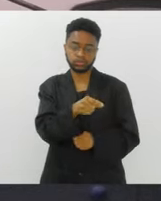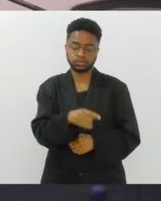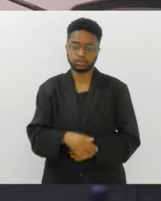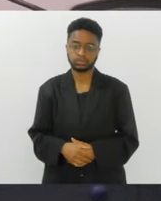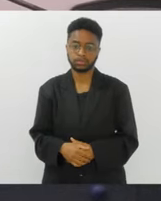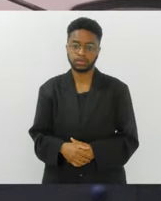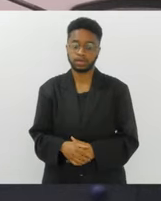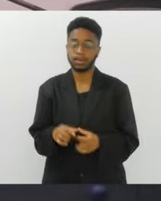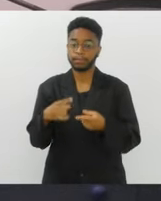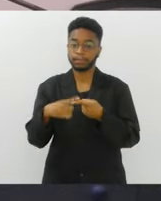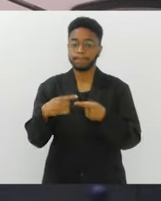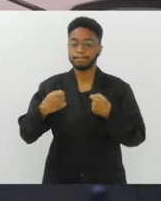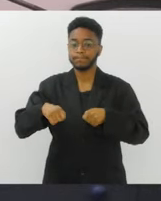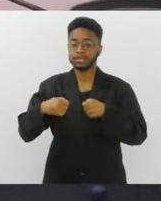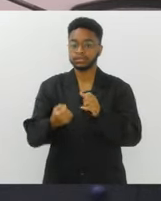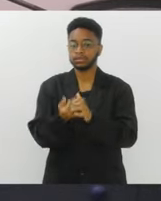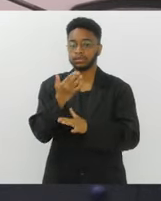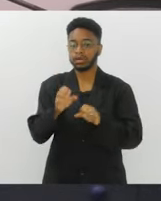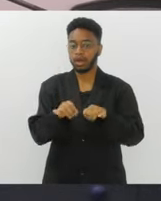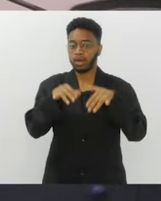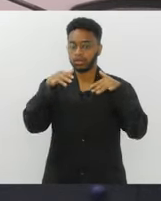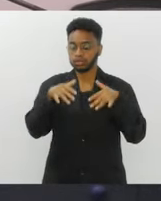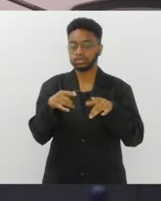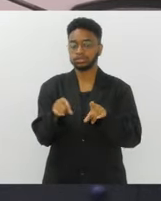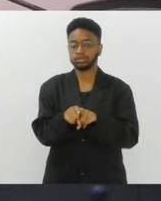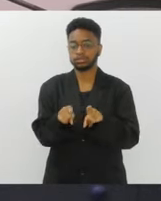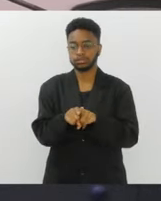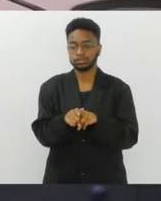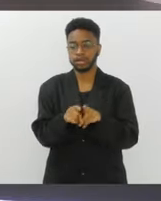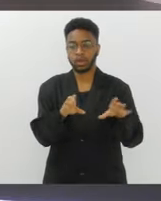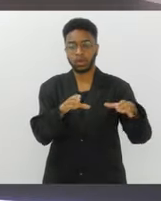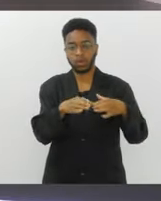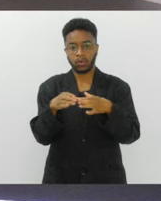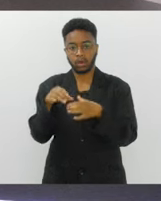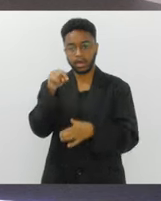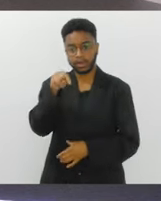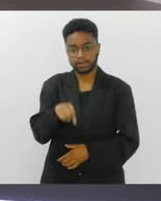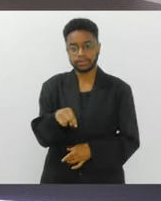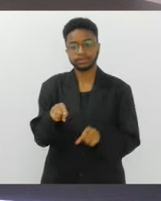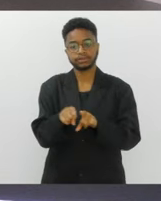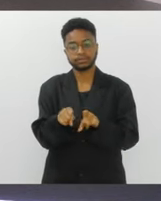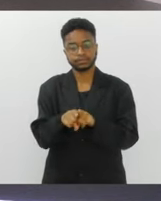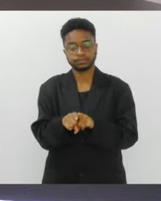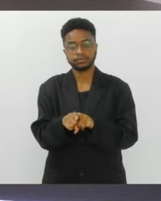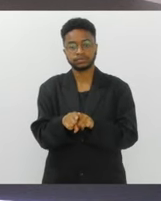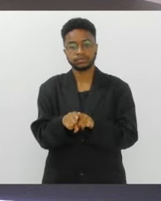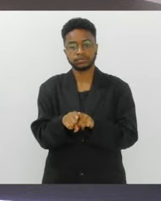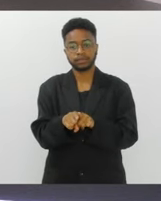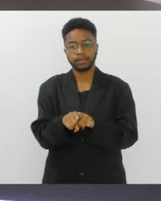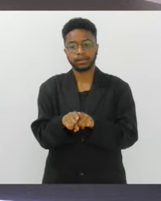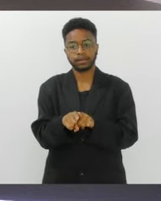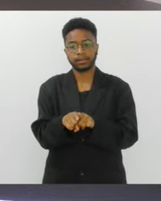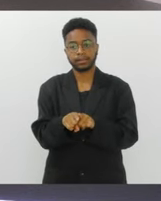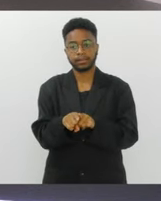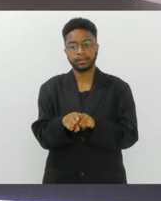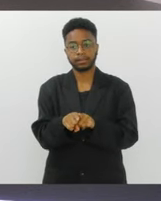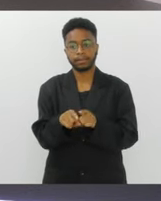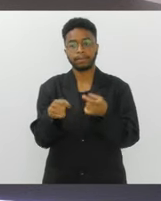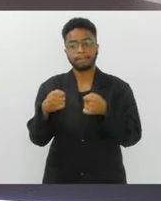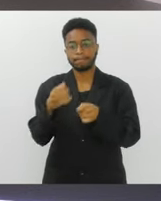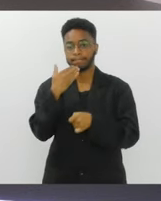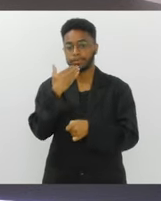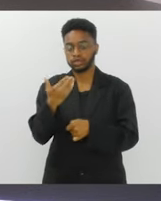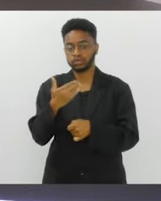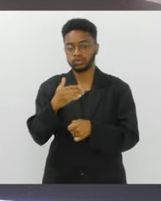que a gente faça uma audiência pública, que essa comissão também vá até o nosso chefe do